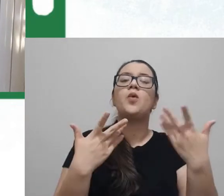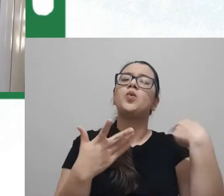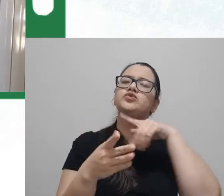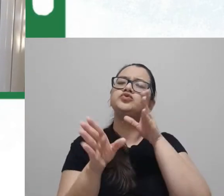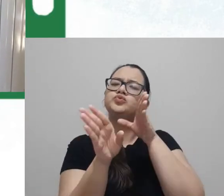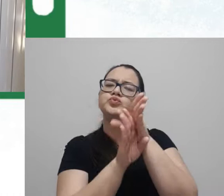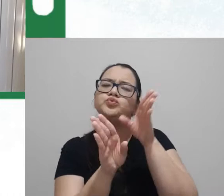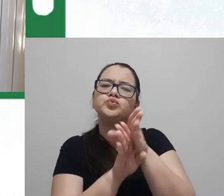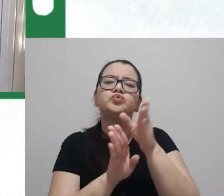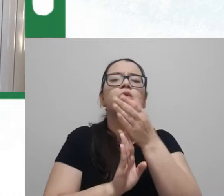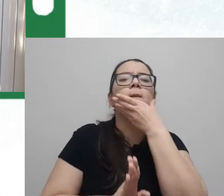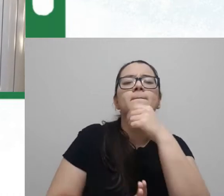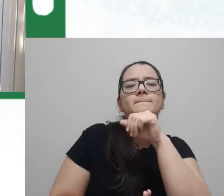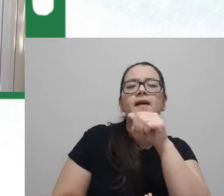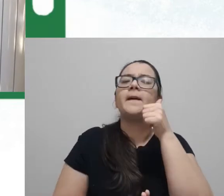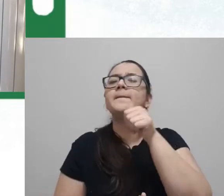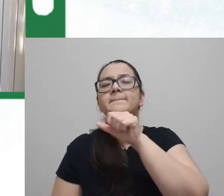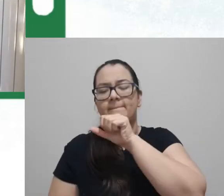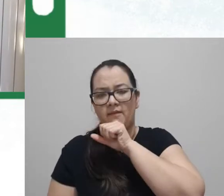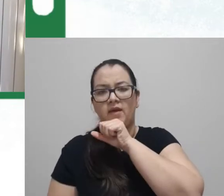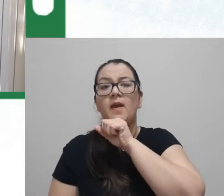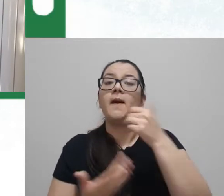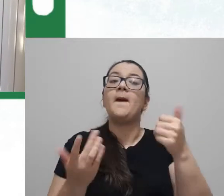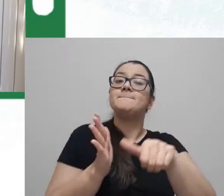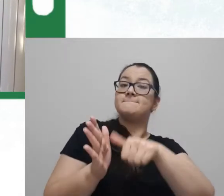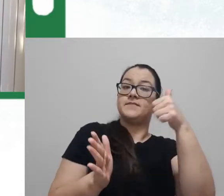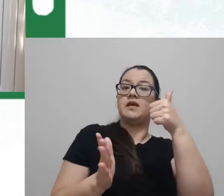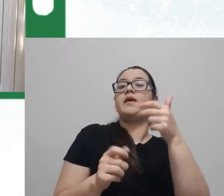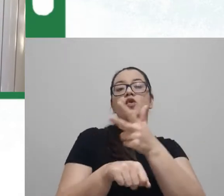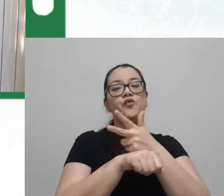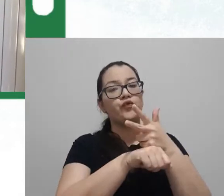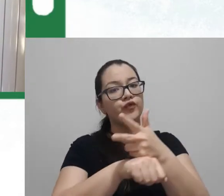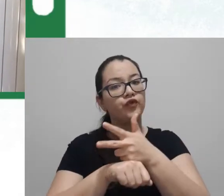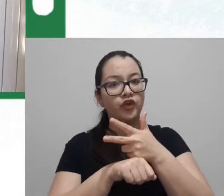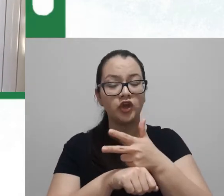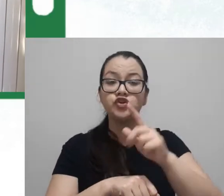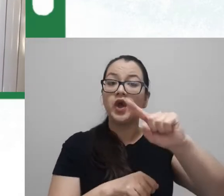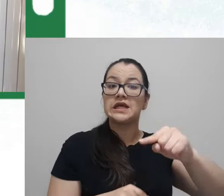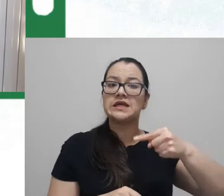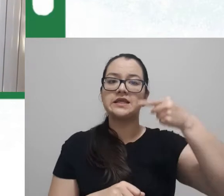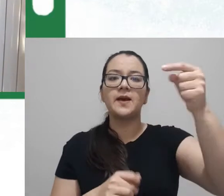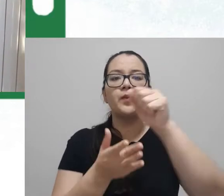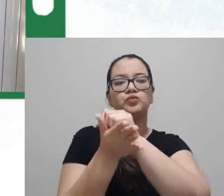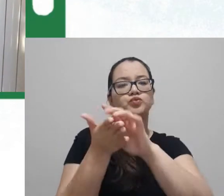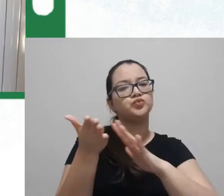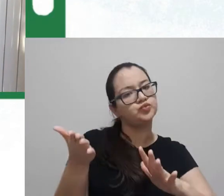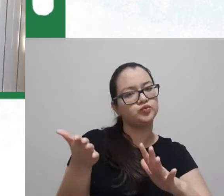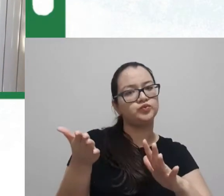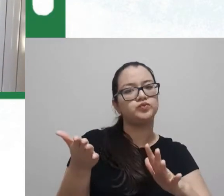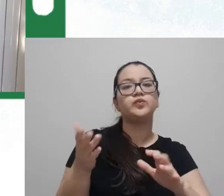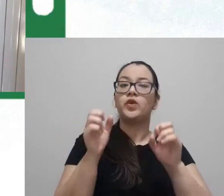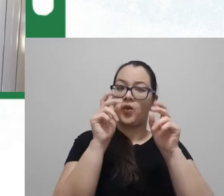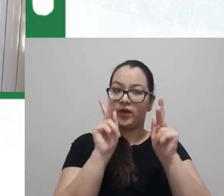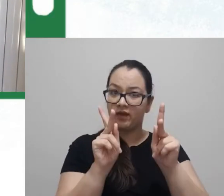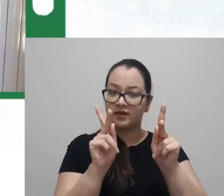gente pede que os pais façam é inicialmente passar o vídeo e depois aplicar a atividade para as crianças,